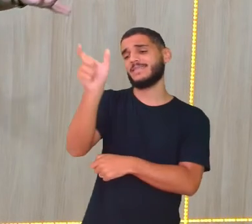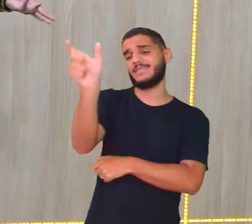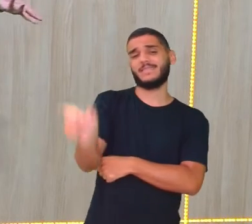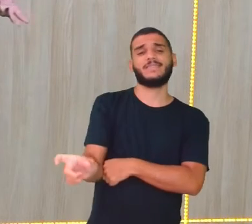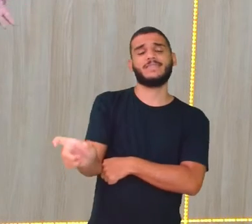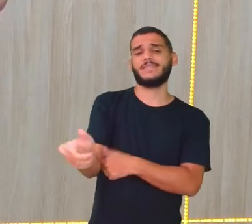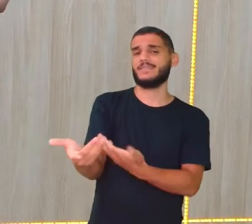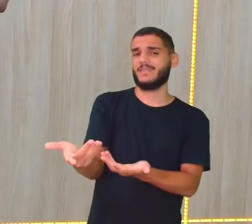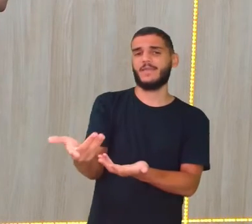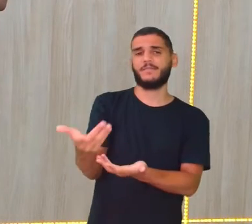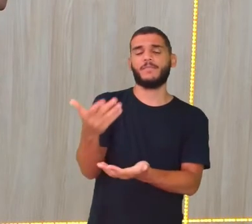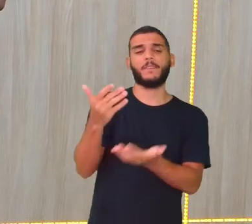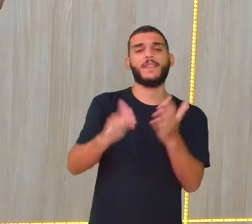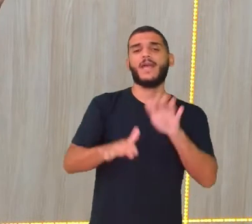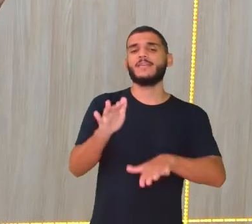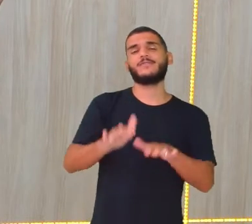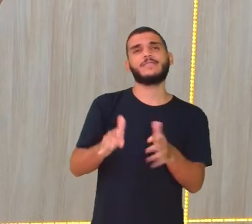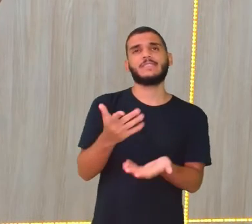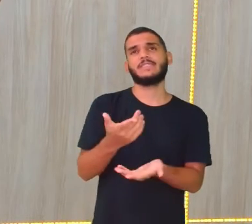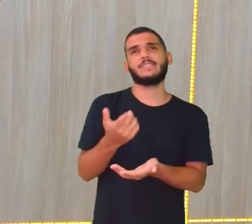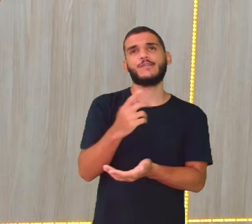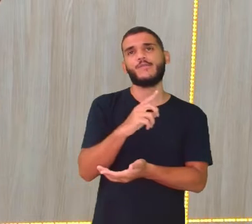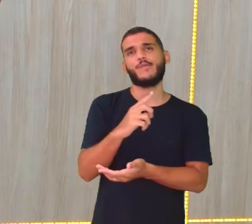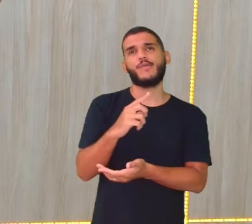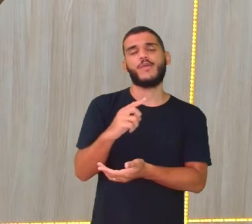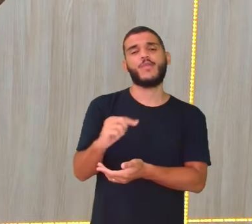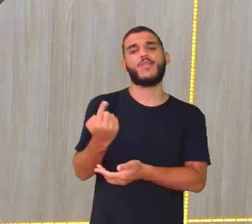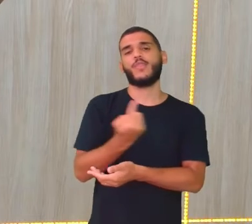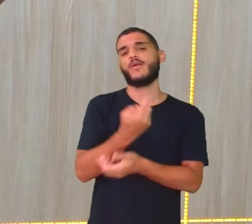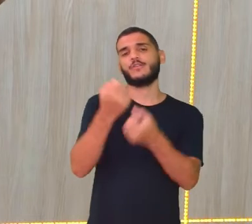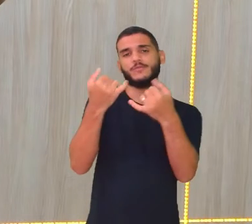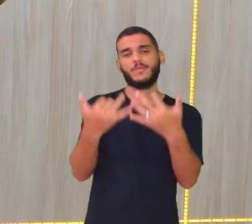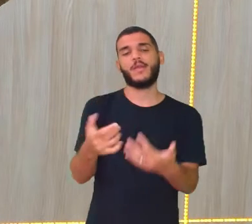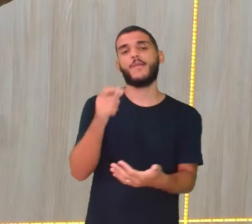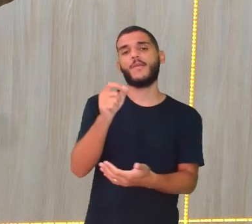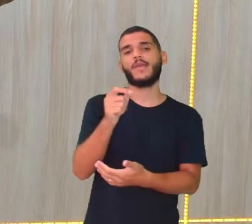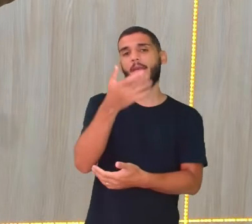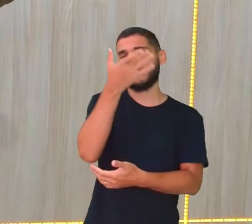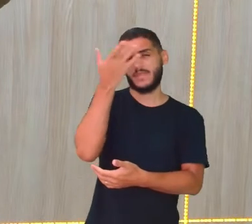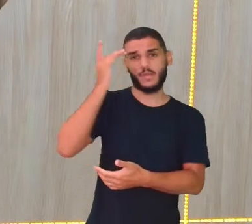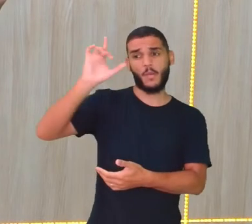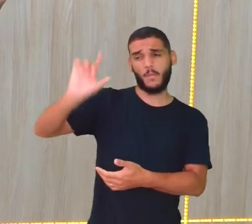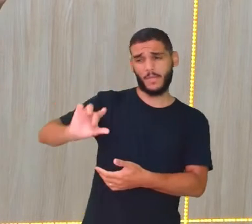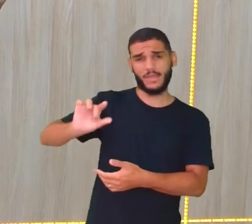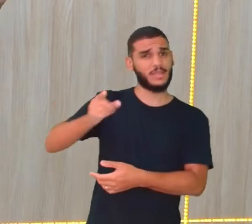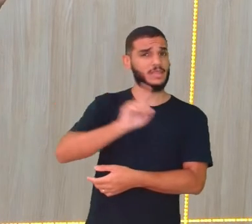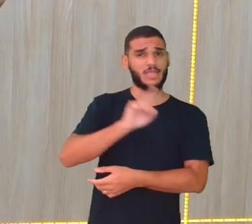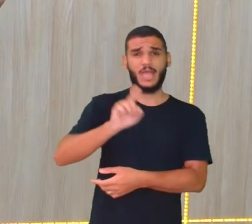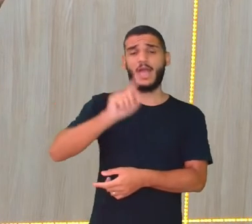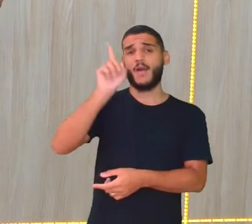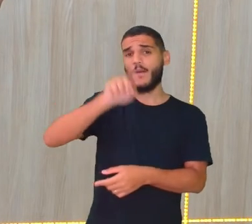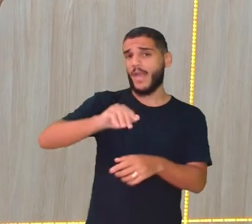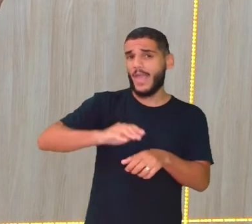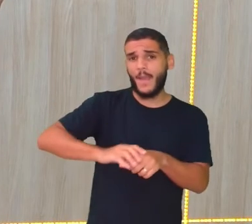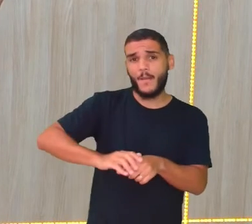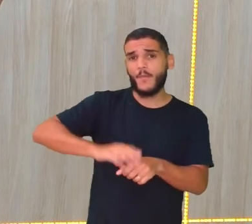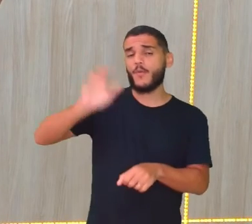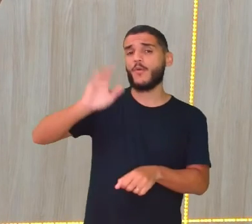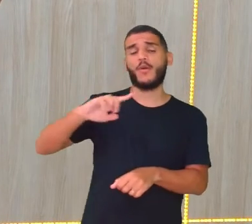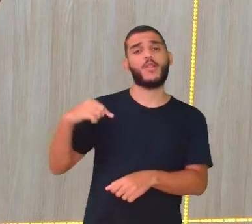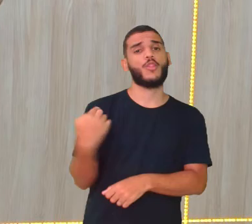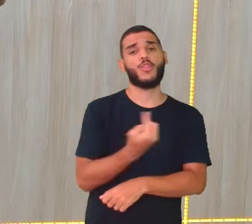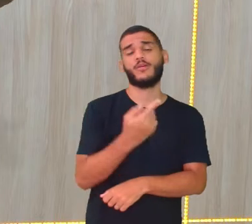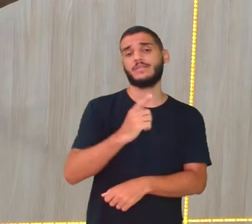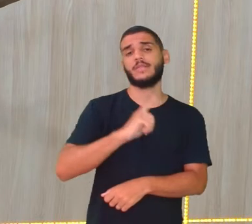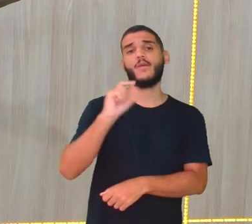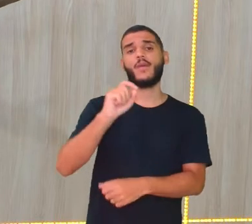nem minoria, né? Porque os negros, eles não são minoria, né? Pelo contrário, todos nós temos sangue negro,